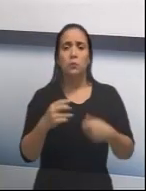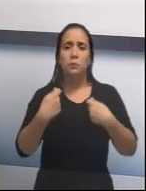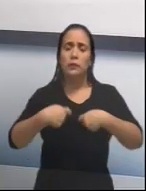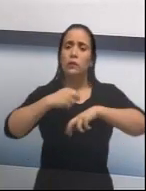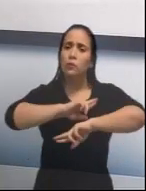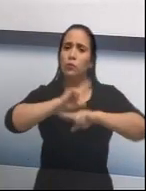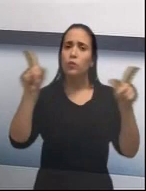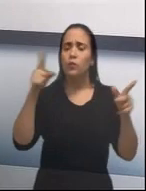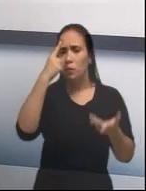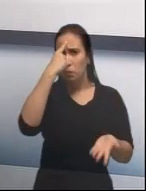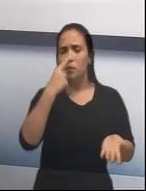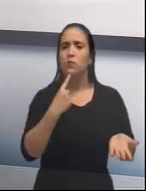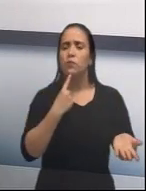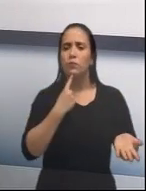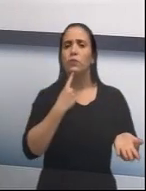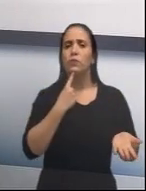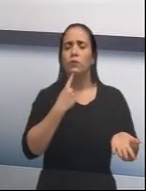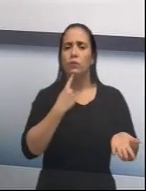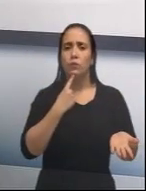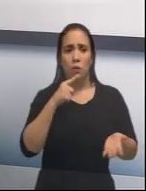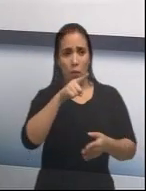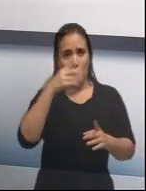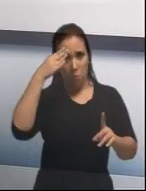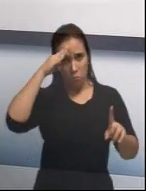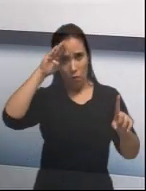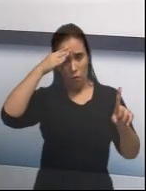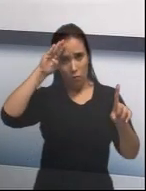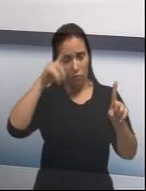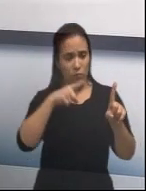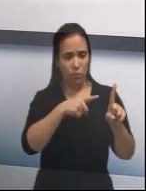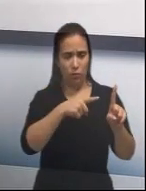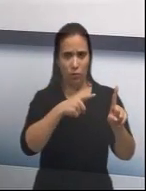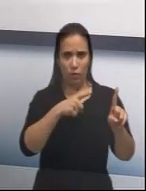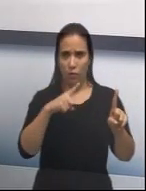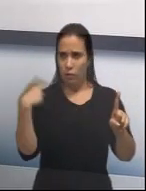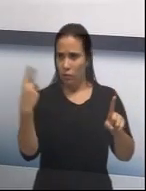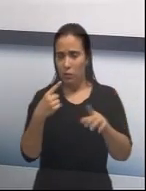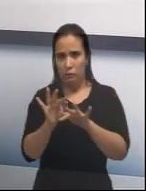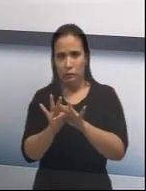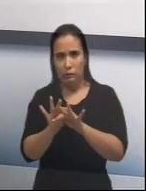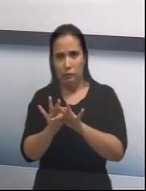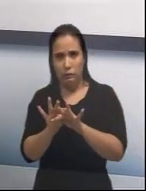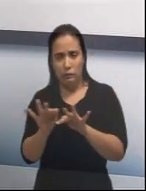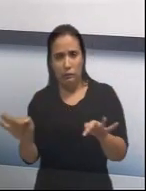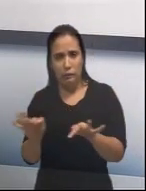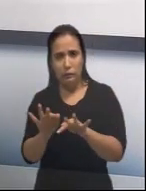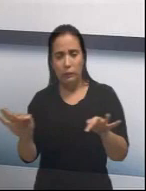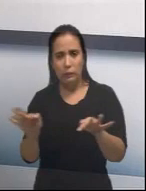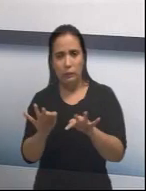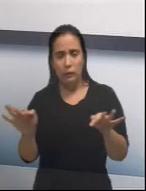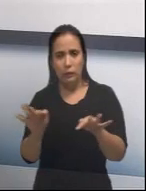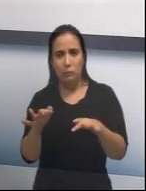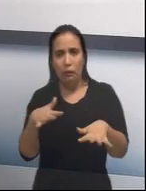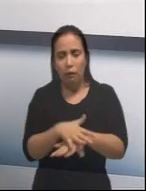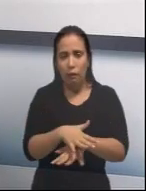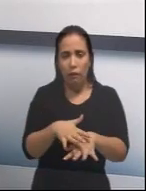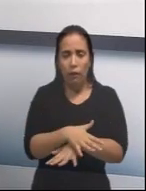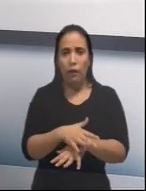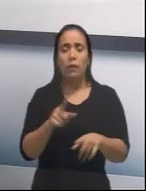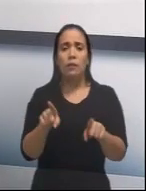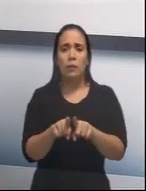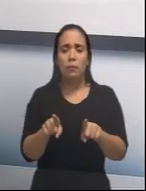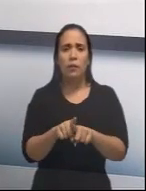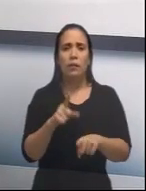seu perfil. Não dá para enfrentar Bolsonaro com sutilezas e metáforas, nem para administrar um país com a